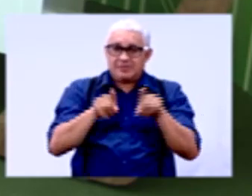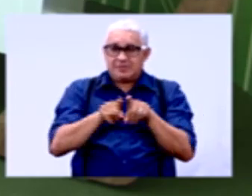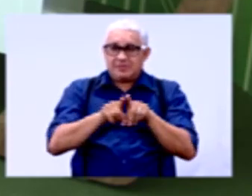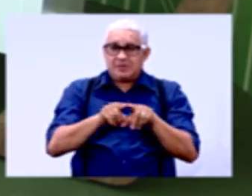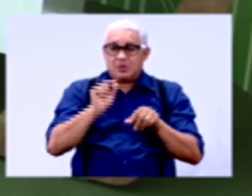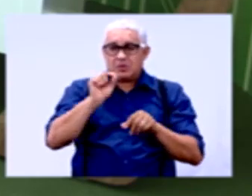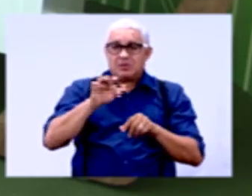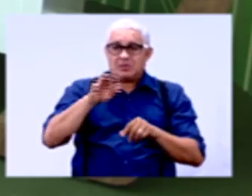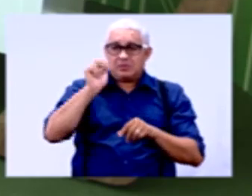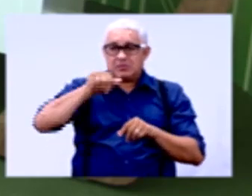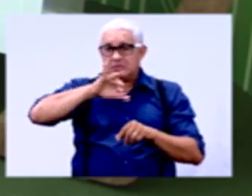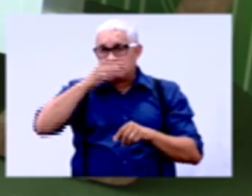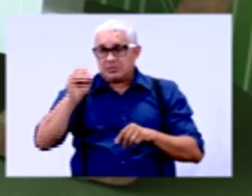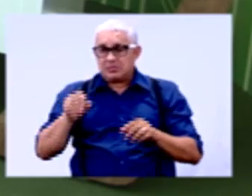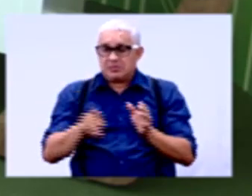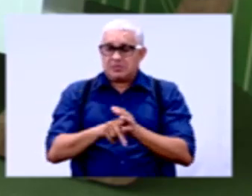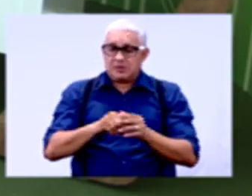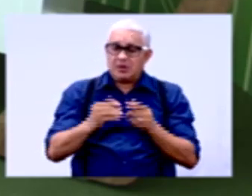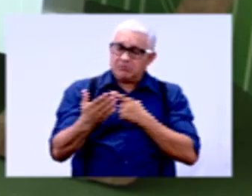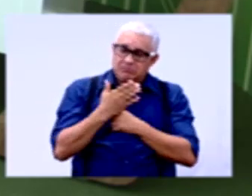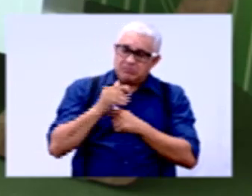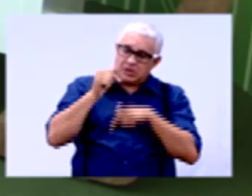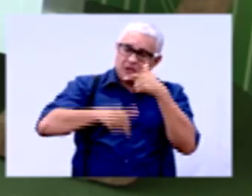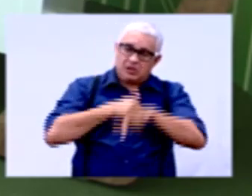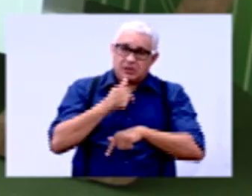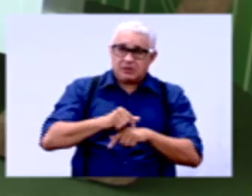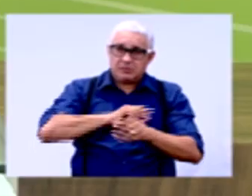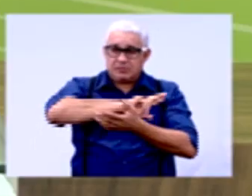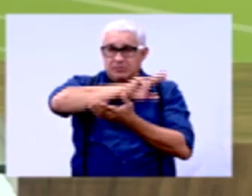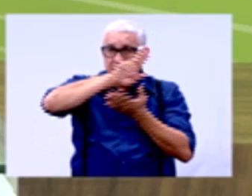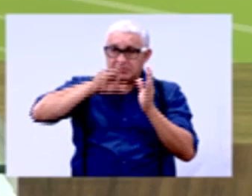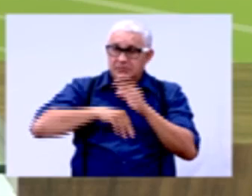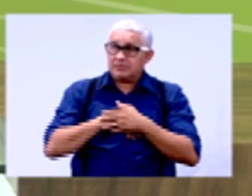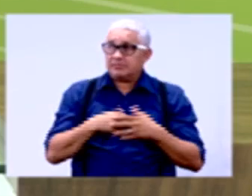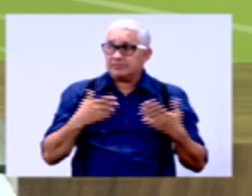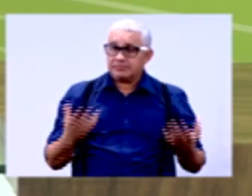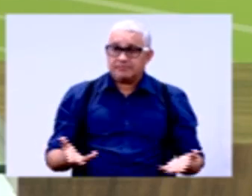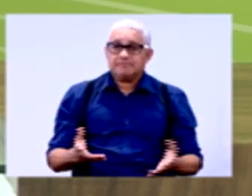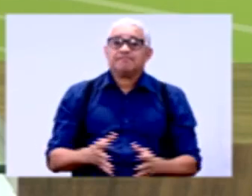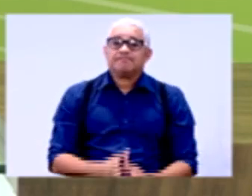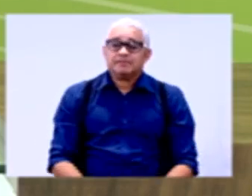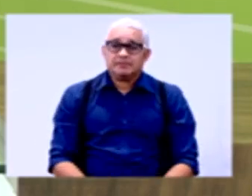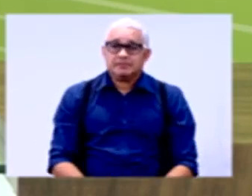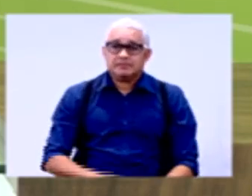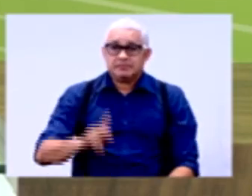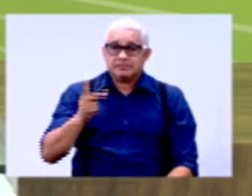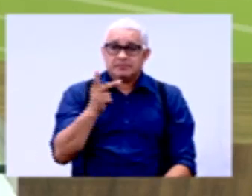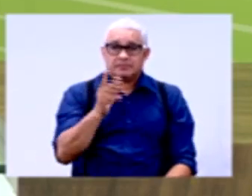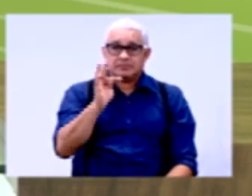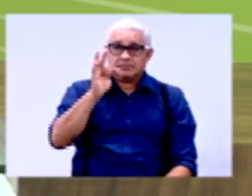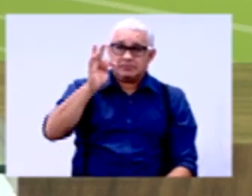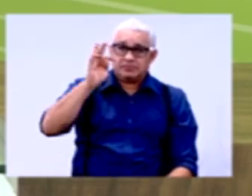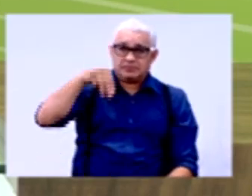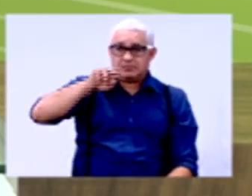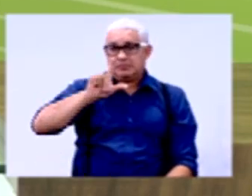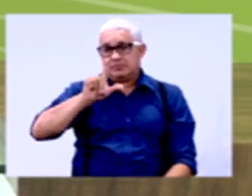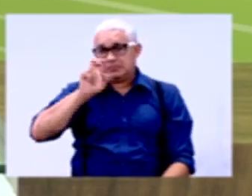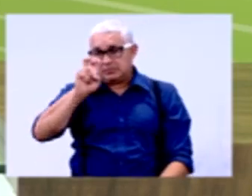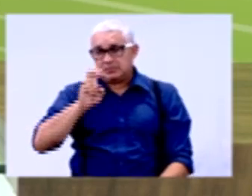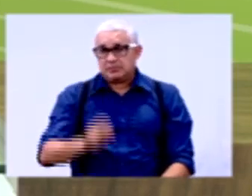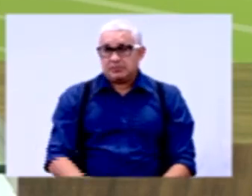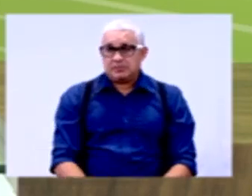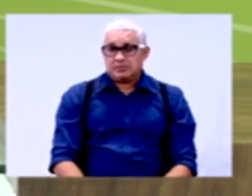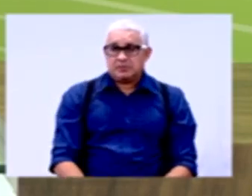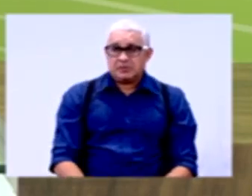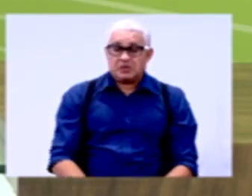deles ajudou a gente a trabalhar nessas questões. Bom, pessoal, o HTML5 ele foi